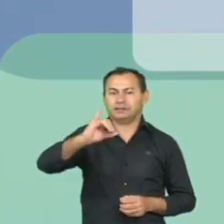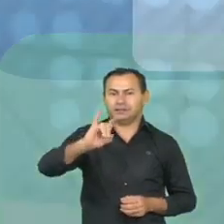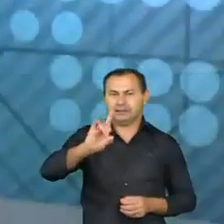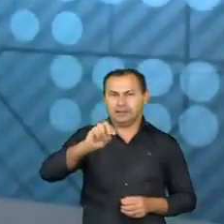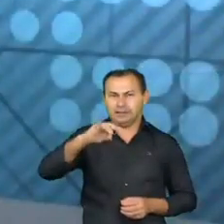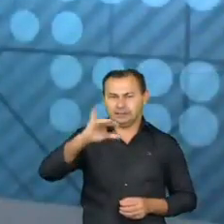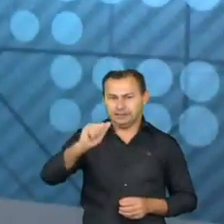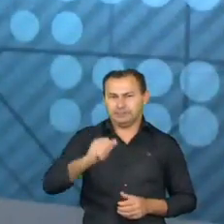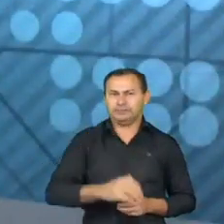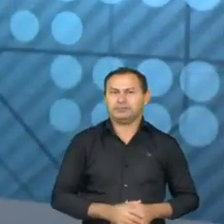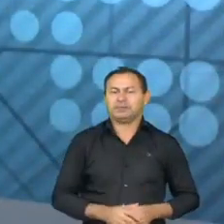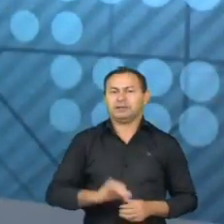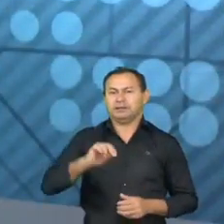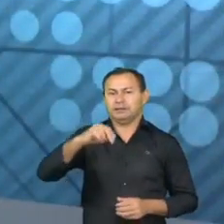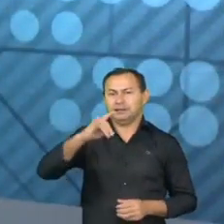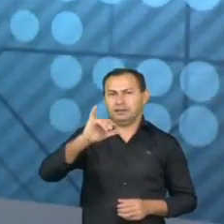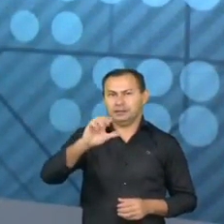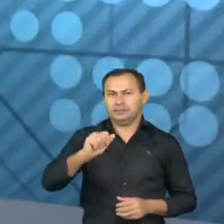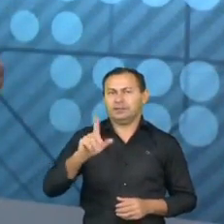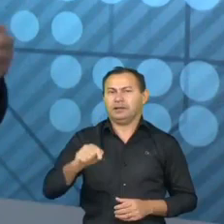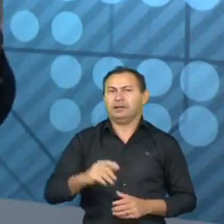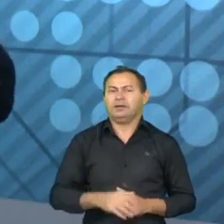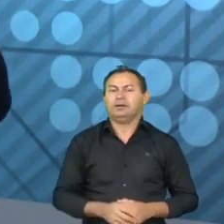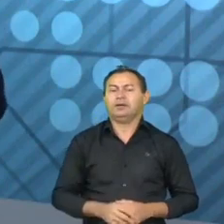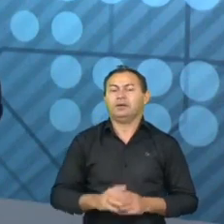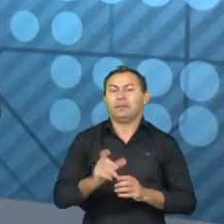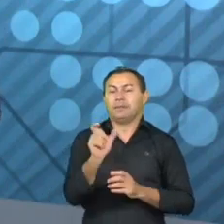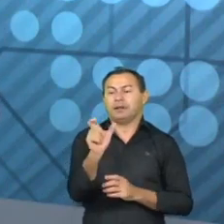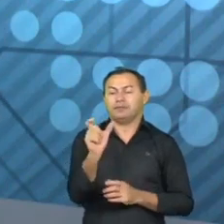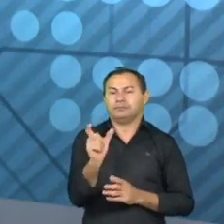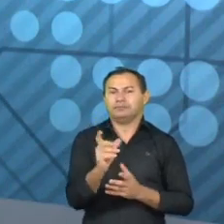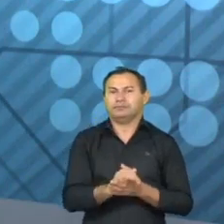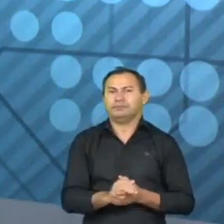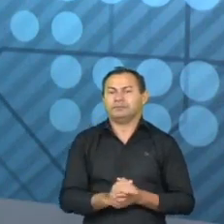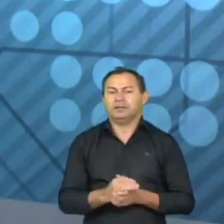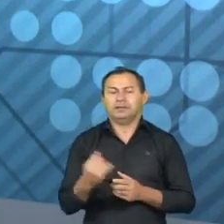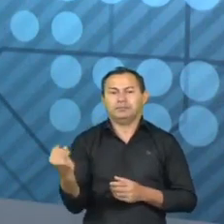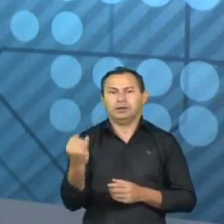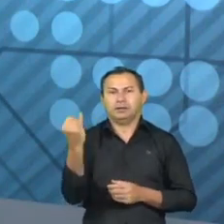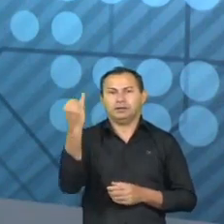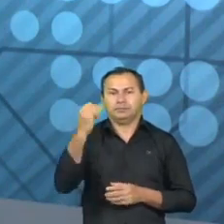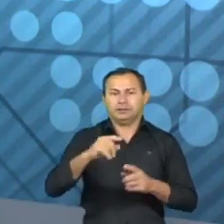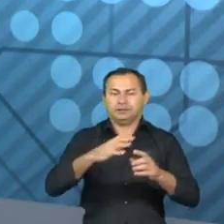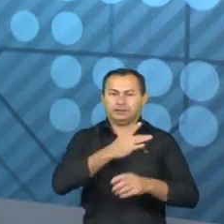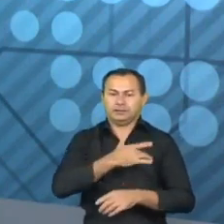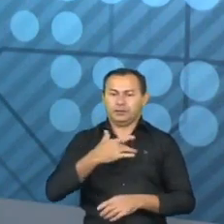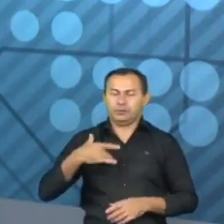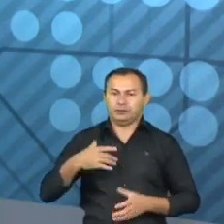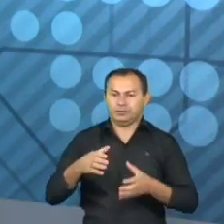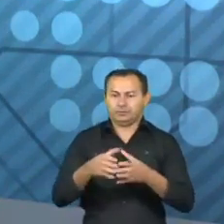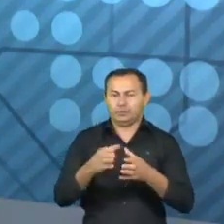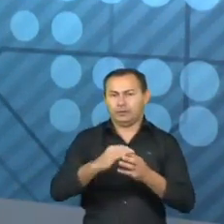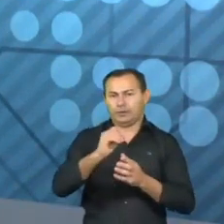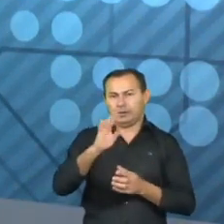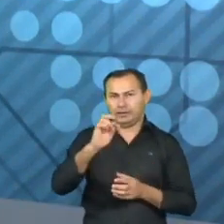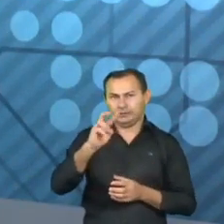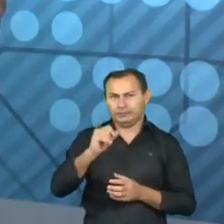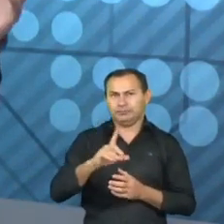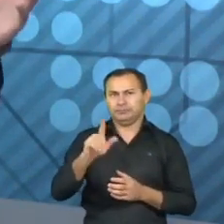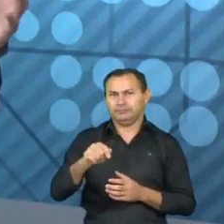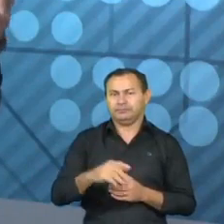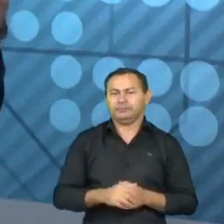Incidência. Incidência é um termo muito importante em saúde coletiva, que